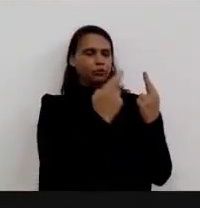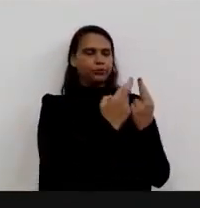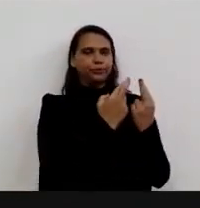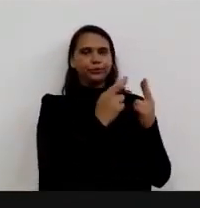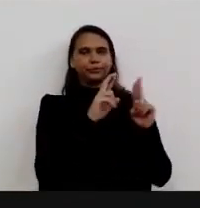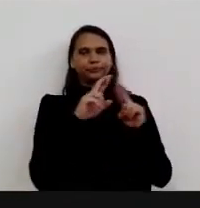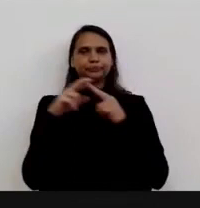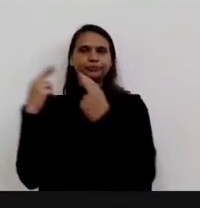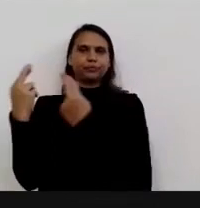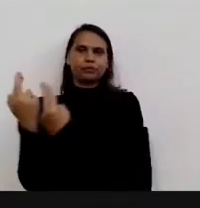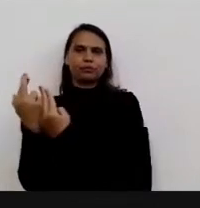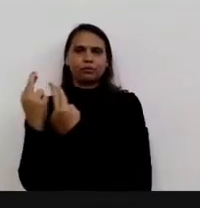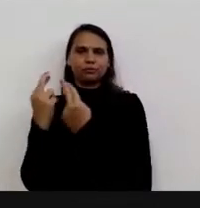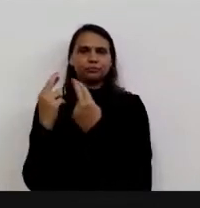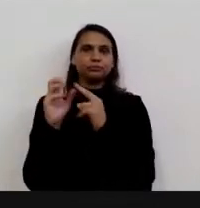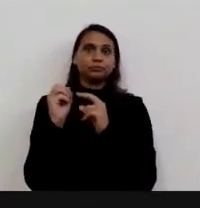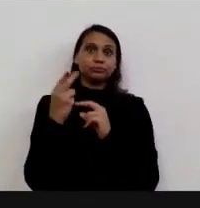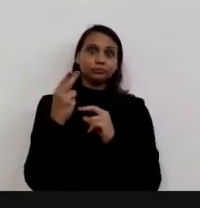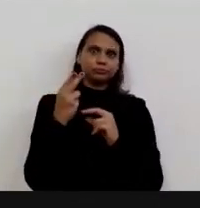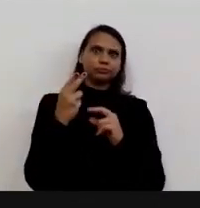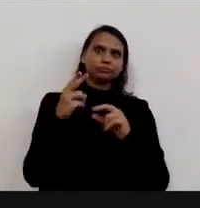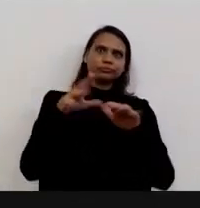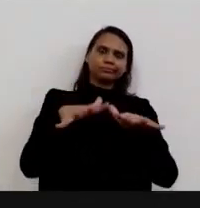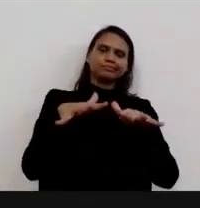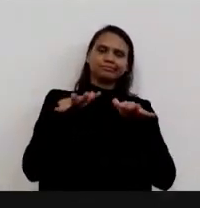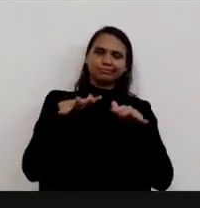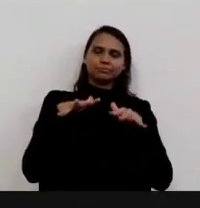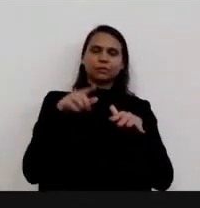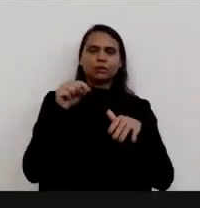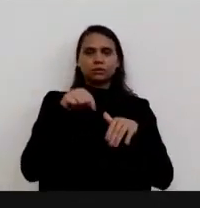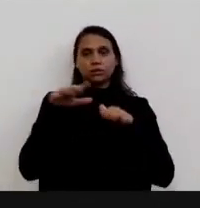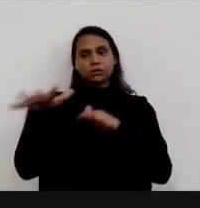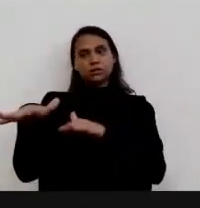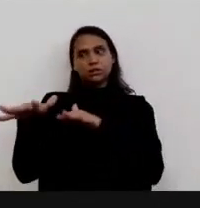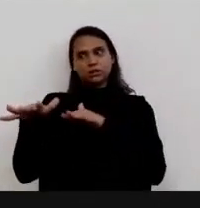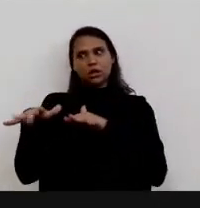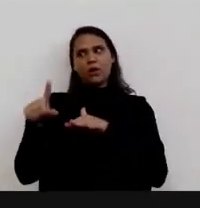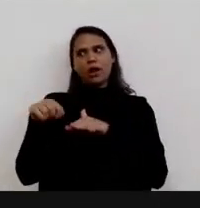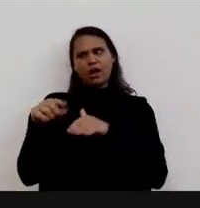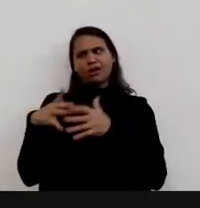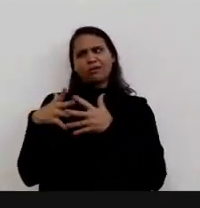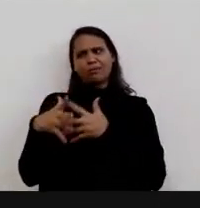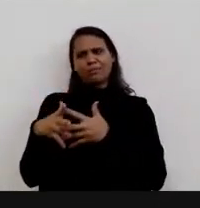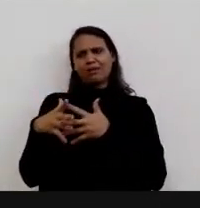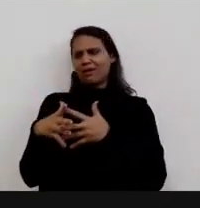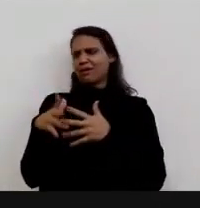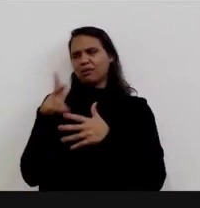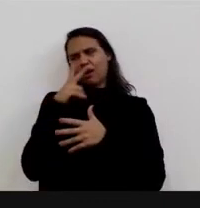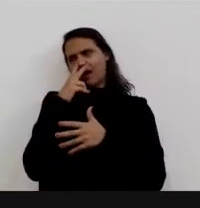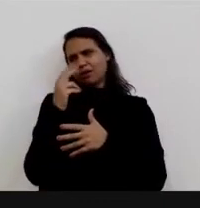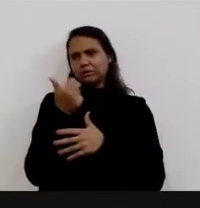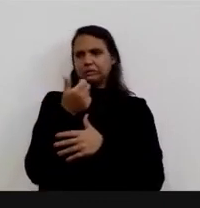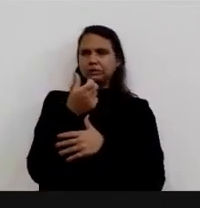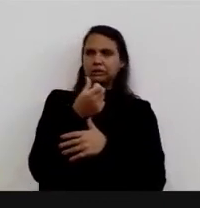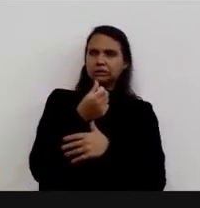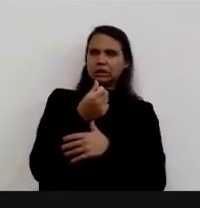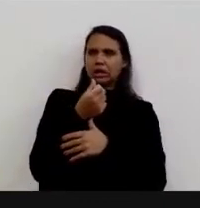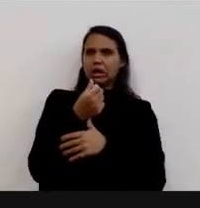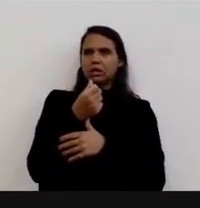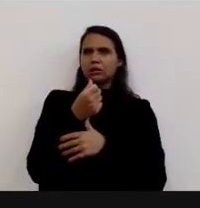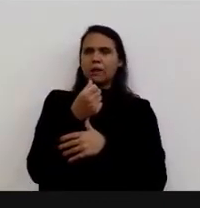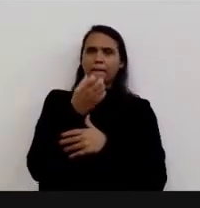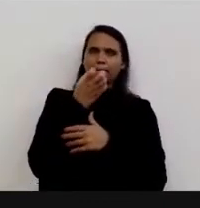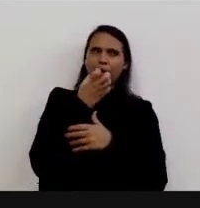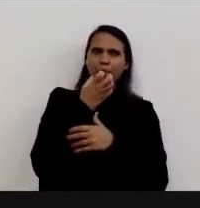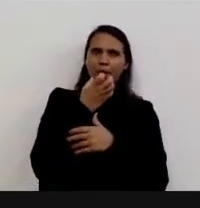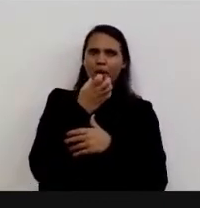Então, a gente tentou aí buscar, né, a gente percebeu que realmente para a sessão é um pouco mais complicado. Nós temos aí 16 microfones no